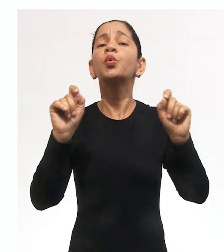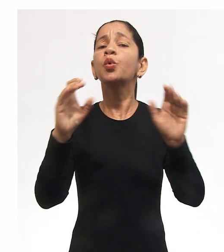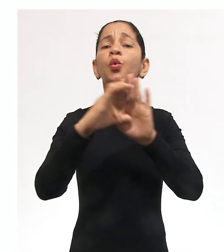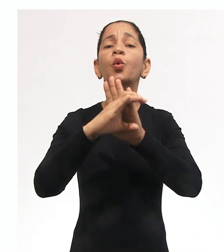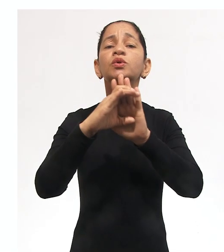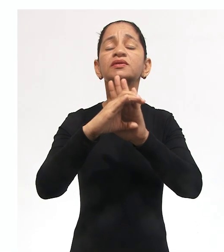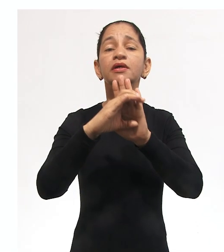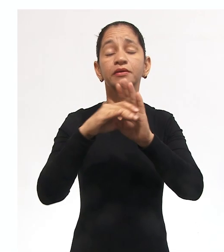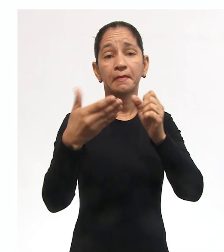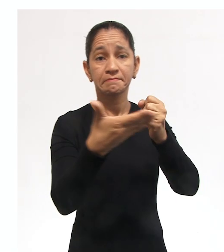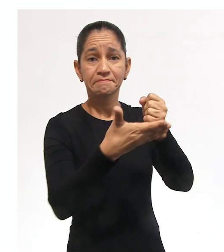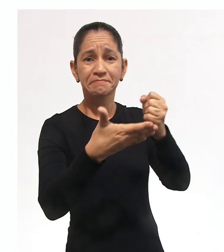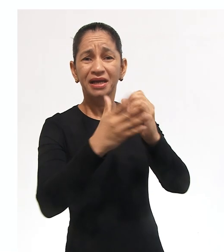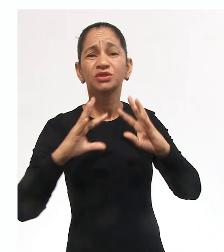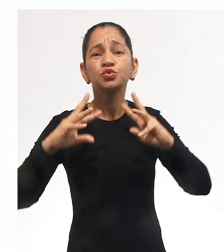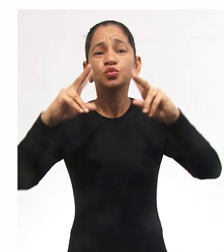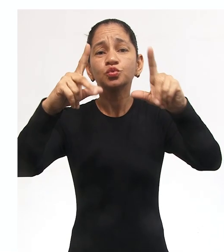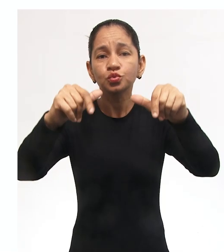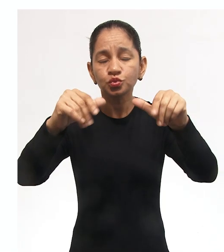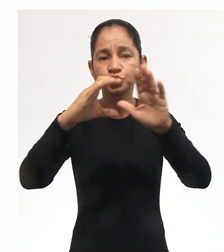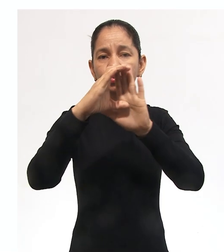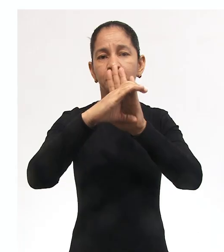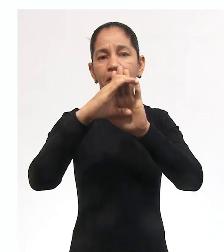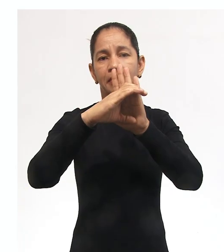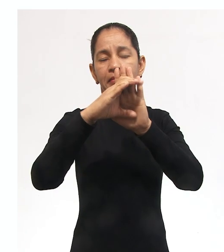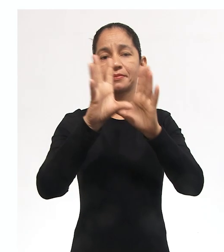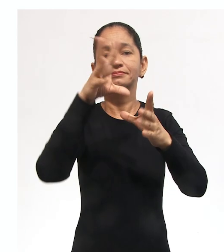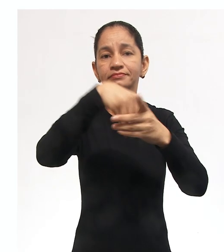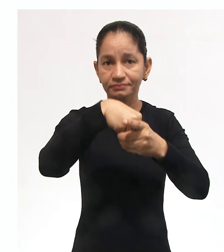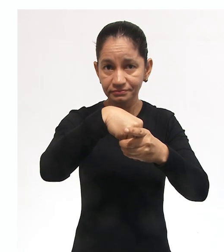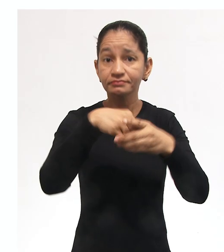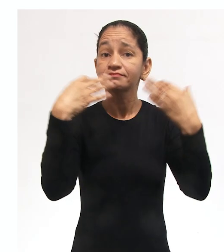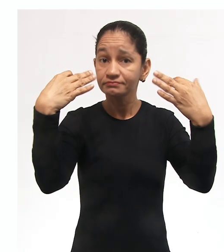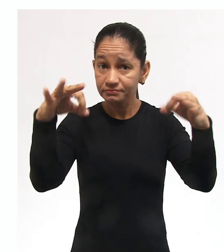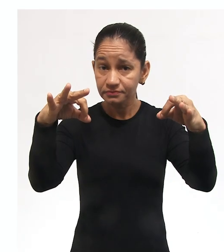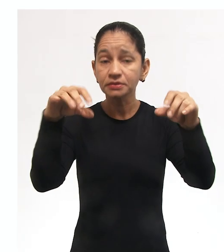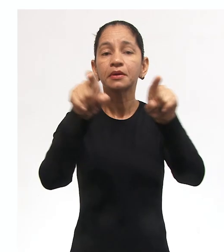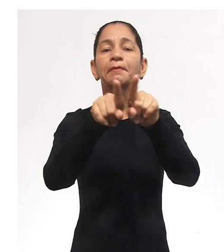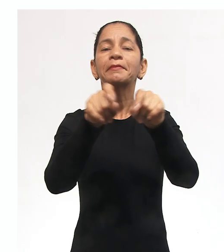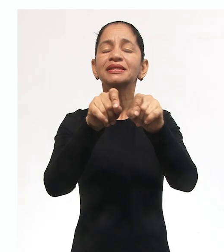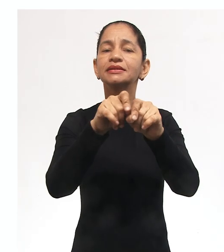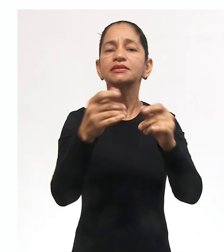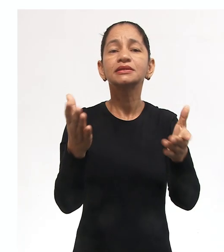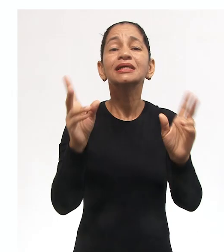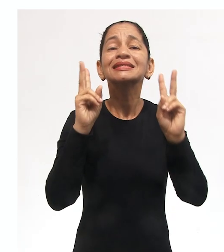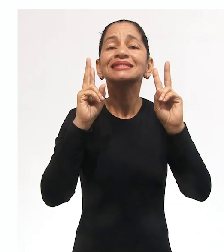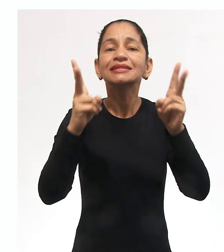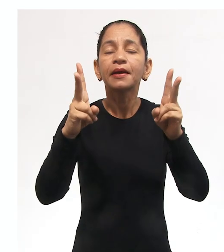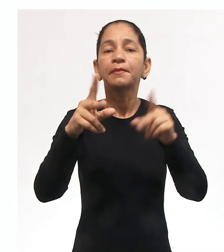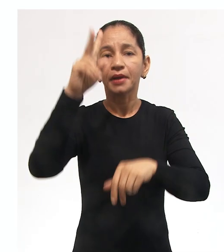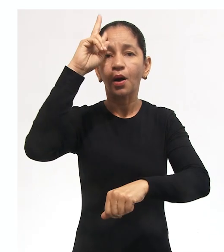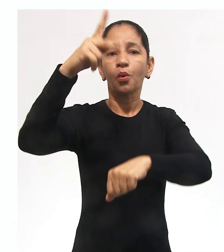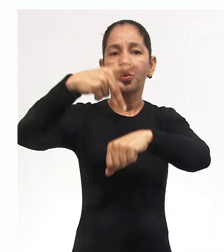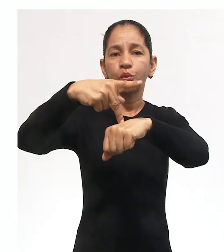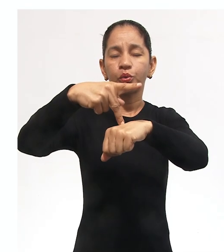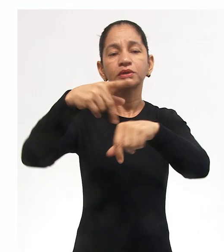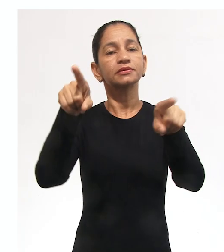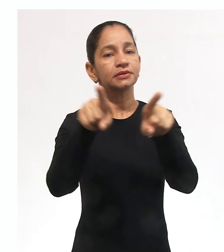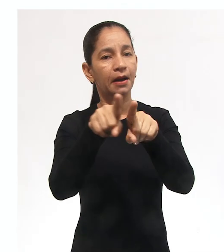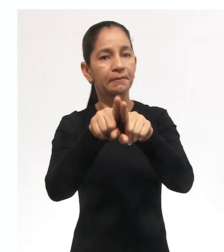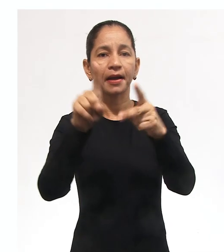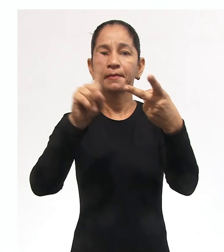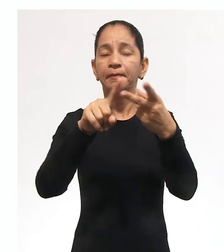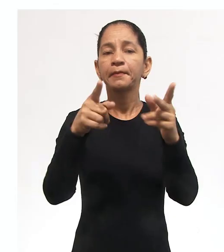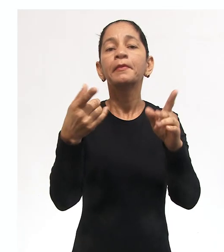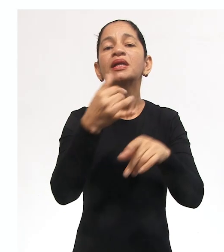É a base conceitual da pesquisa, tá? É preciso levantar autores e teorias